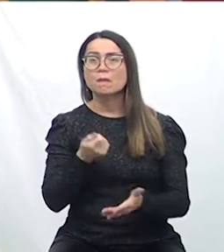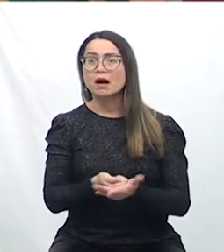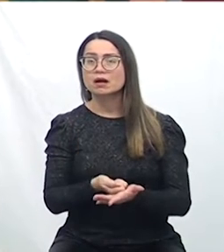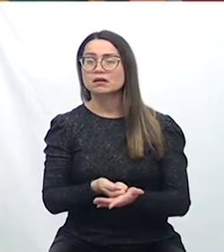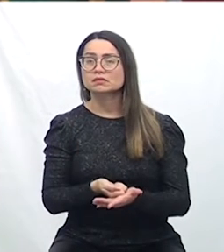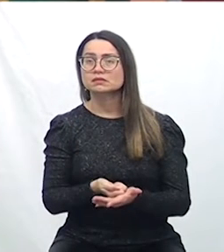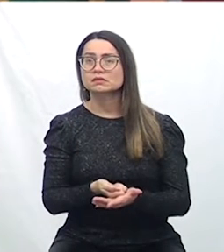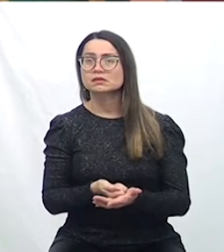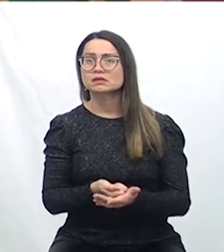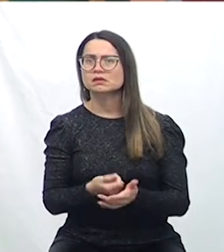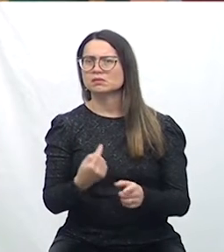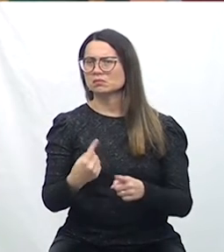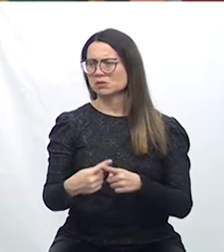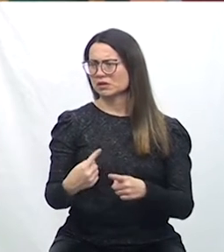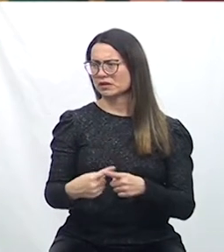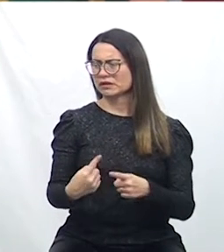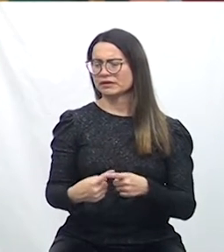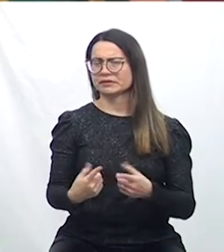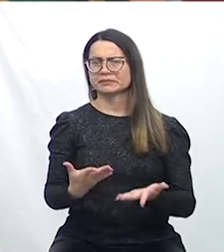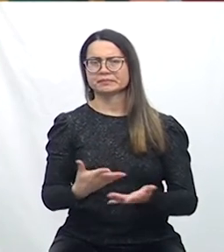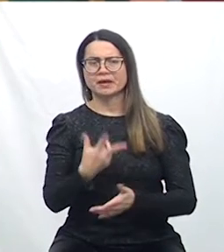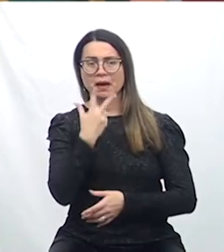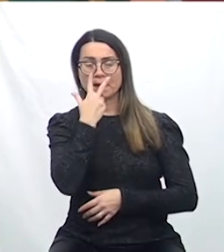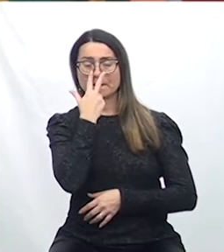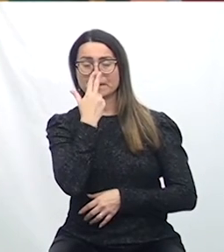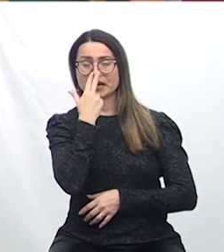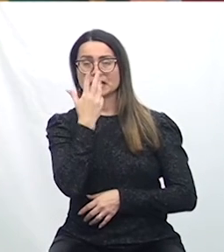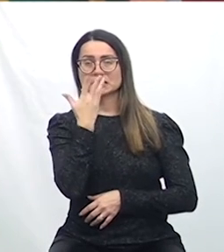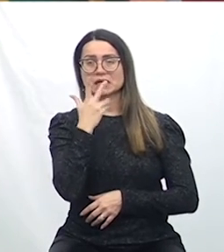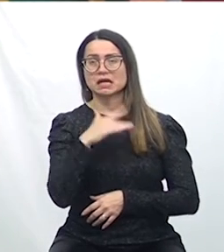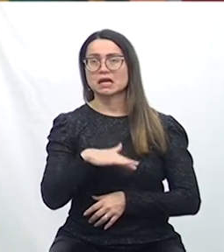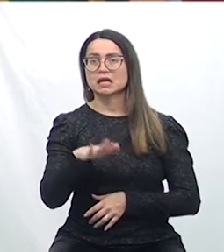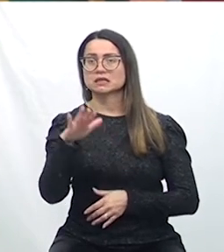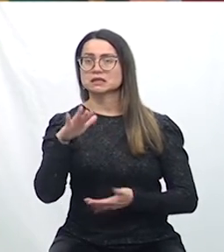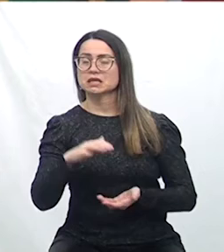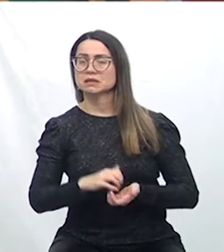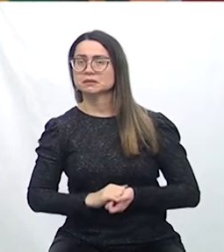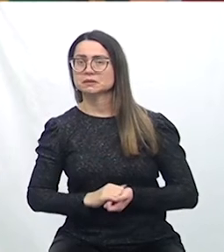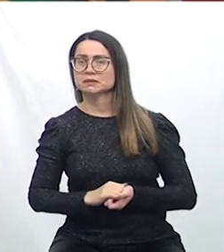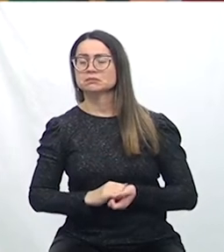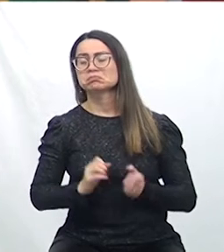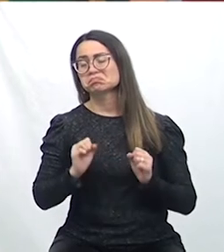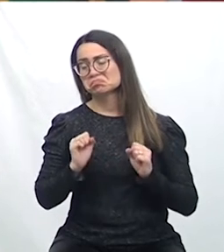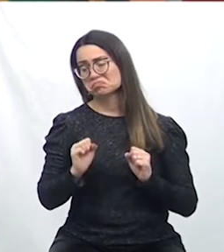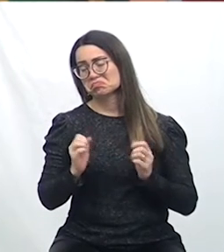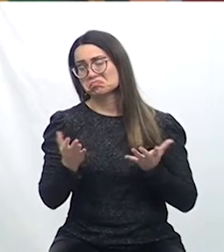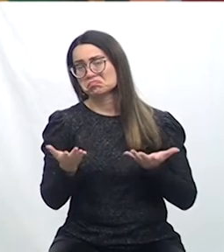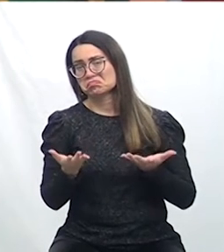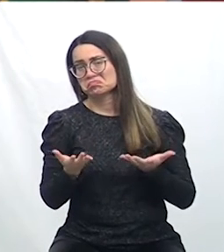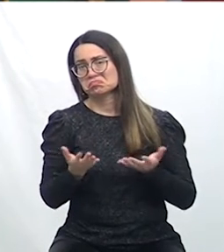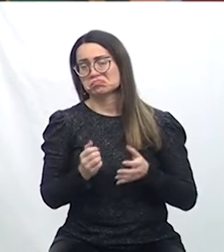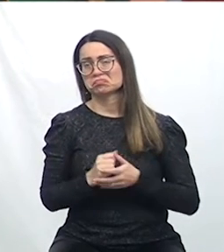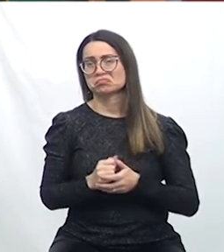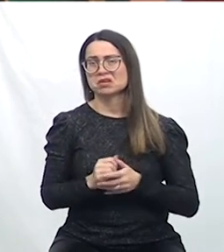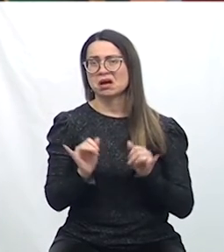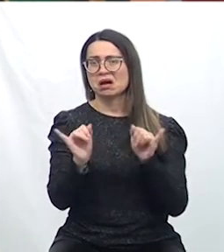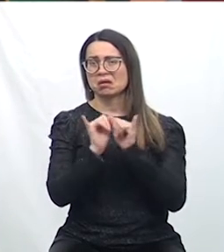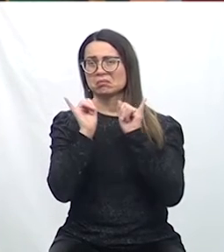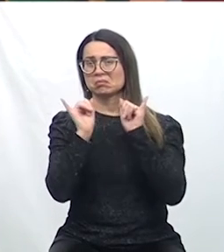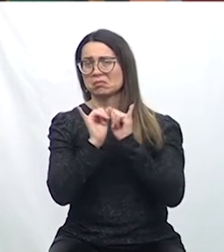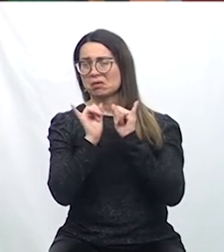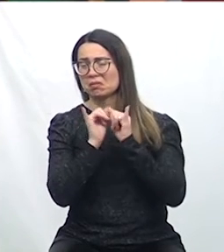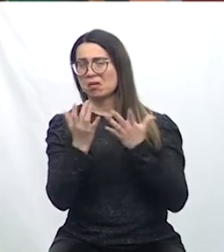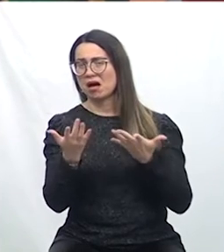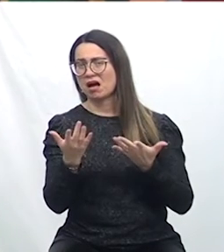quê? Não sei se é birra porque o prefeito não está na chapa. Pode ser, pode ser. Pode ser birra. Será que é questão